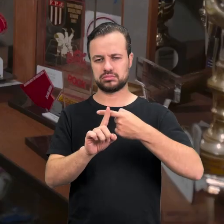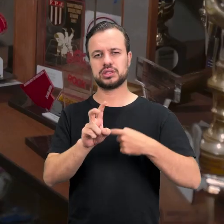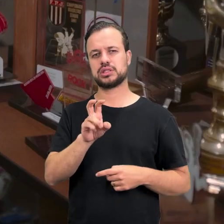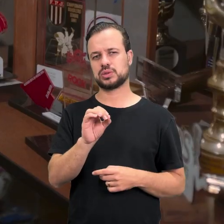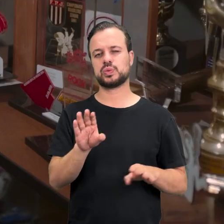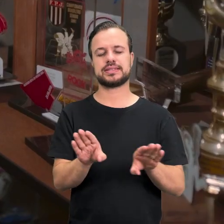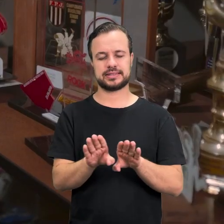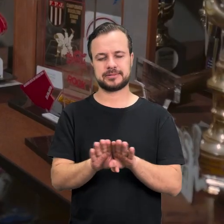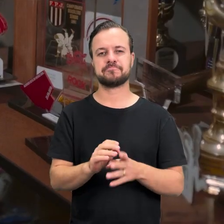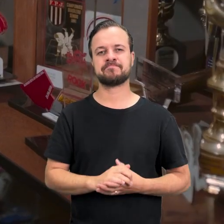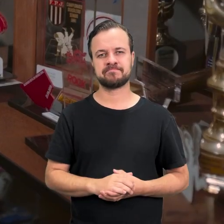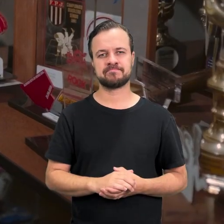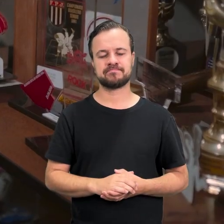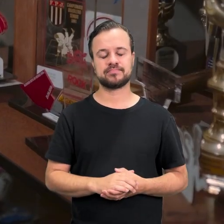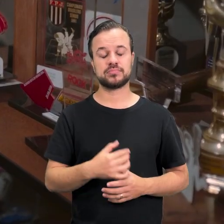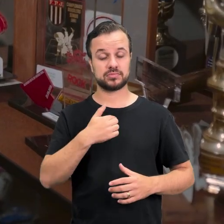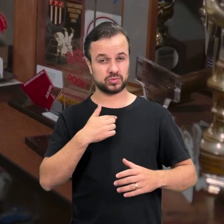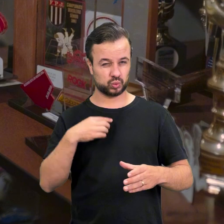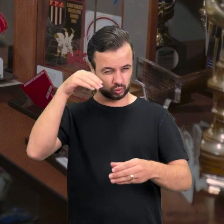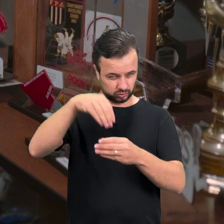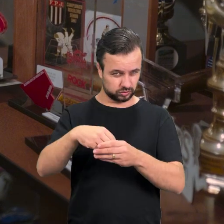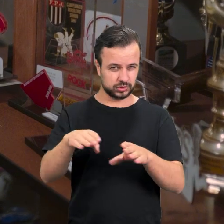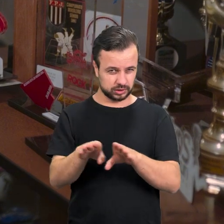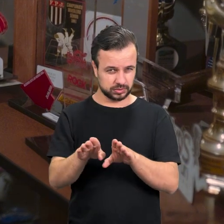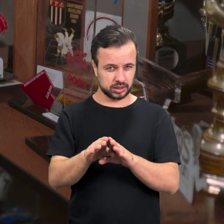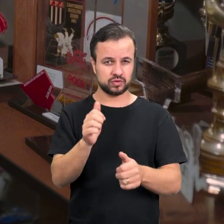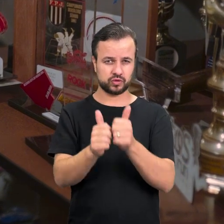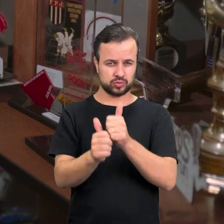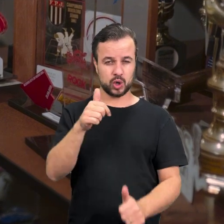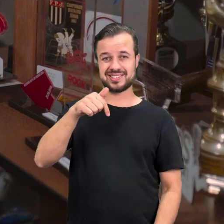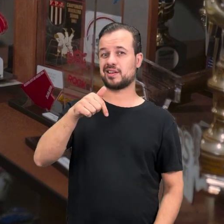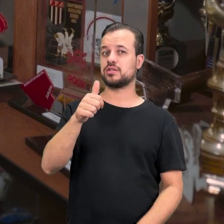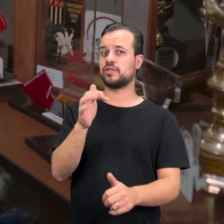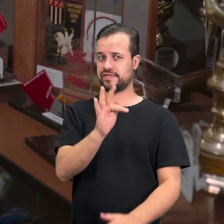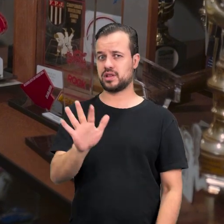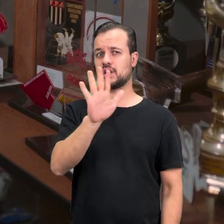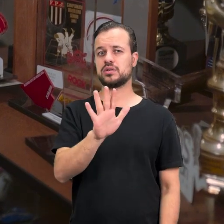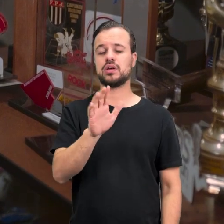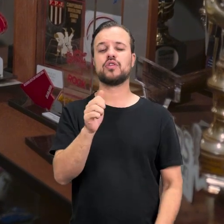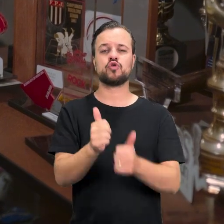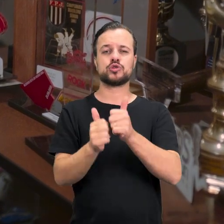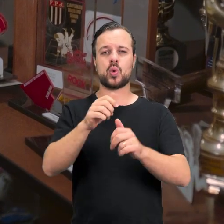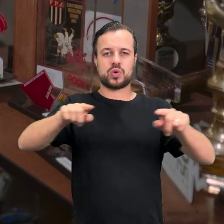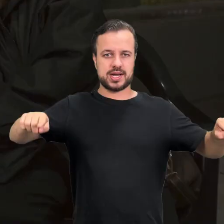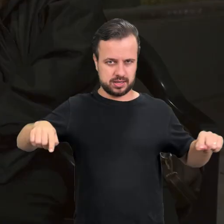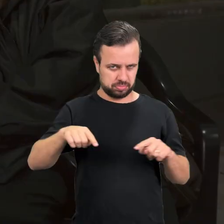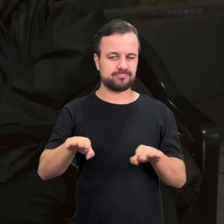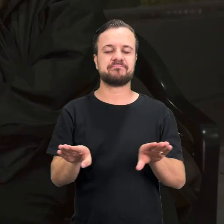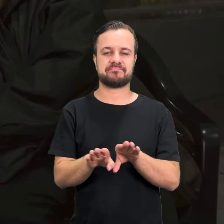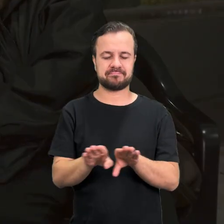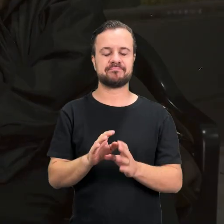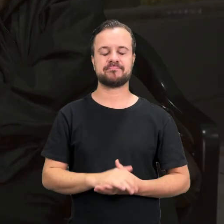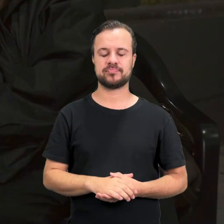vamos. E vai ter eu também estou no Futebol 7, na Federação Paranaense Futebol 7, e no futebol de campo também.